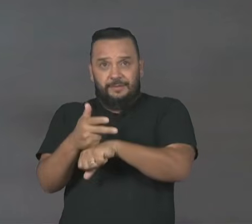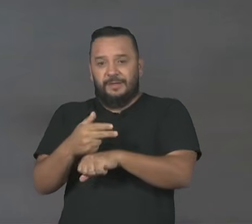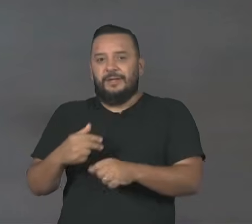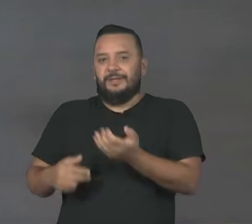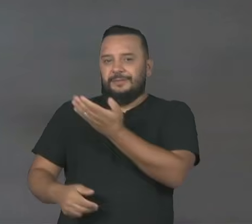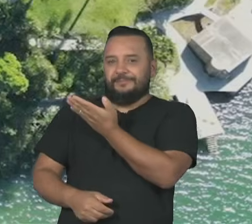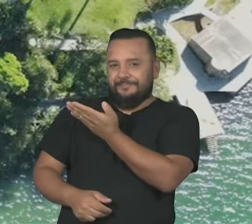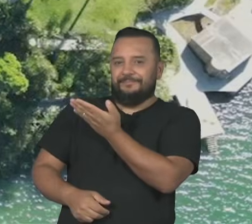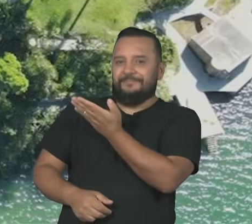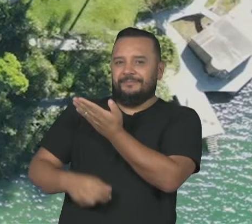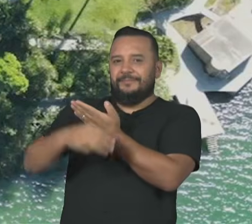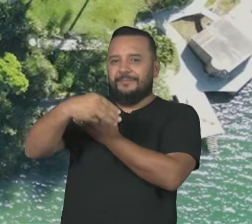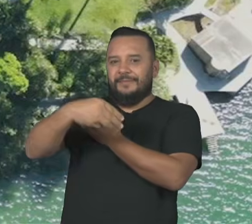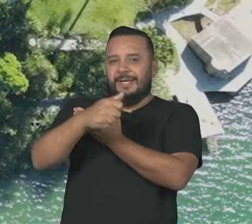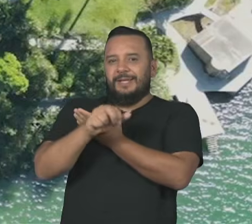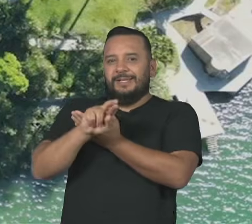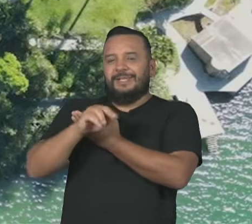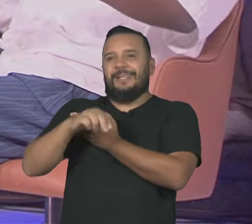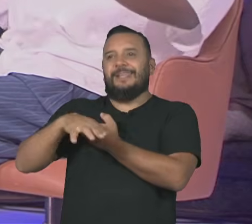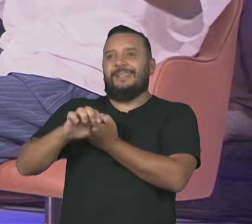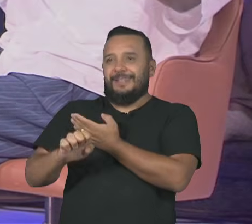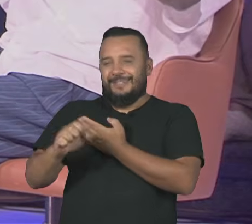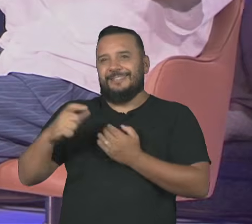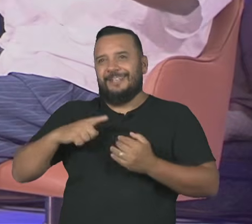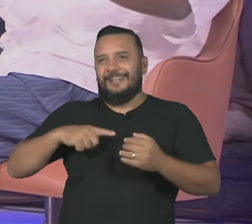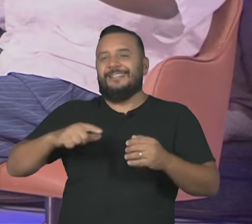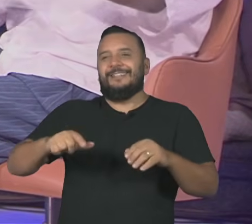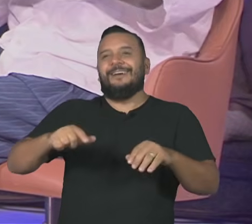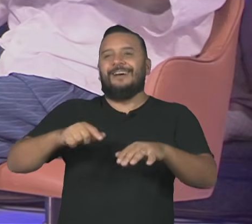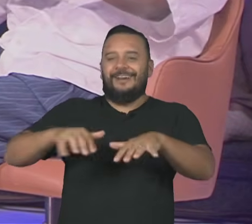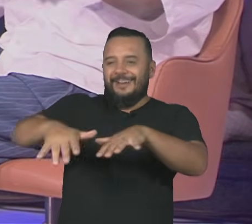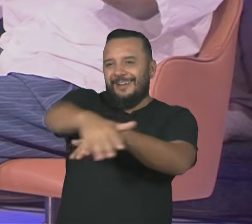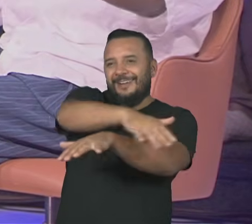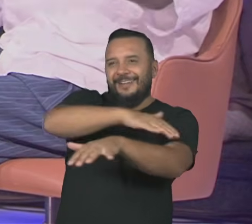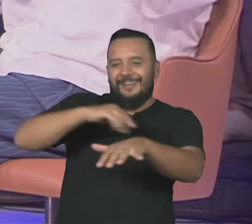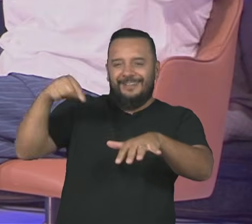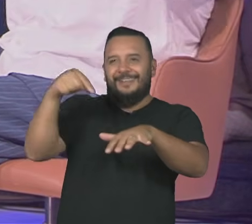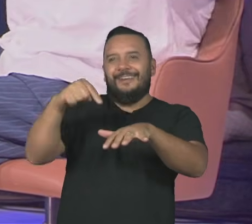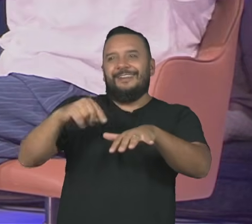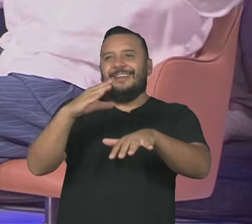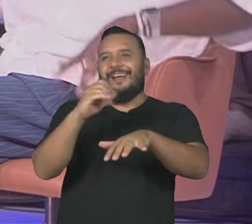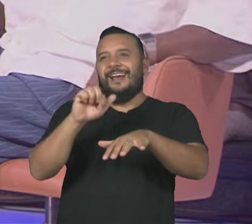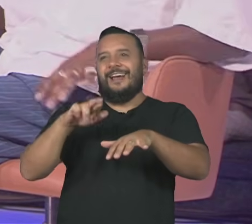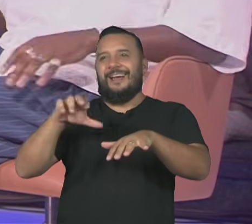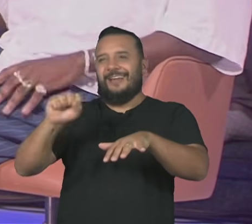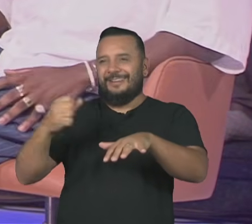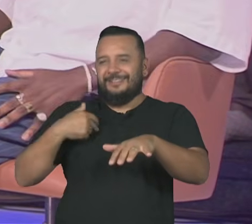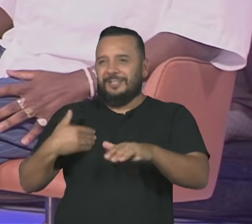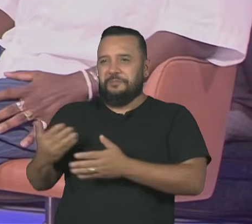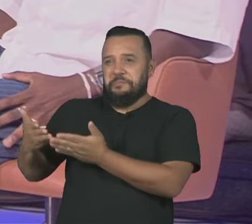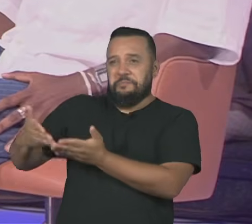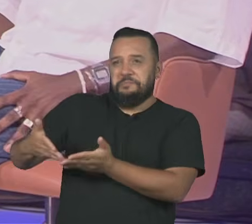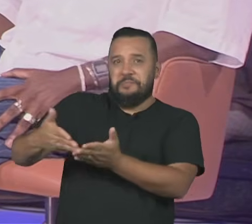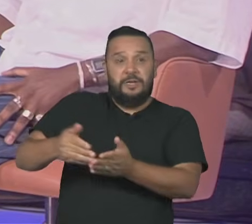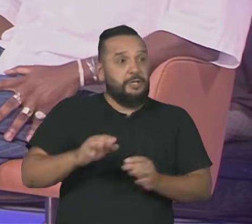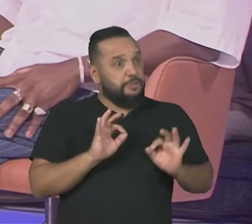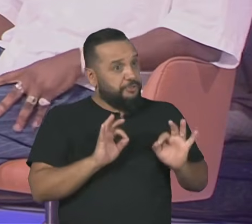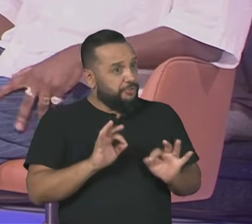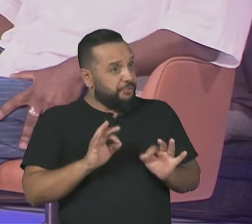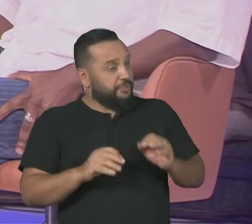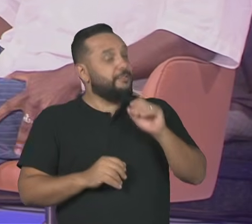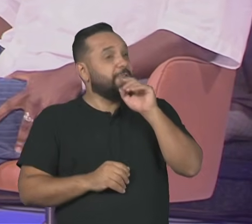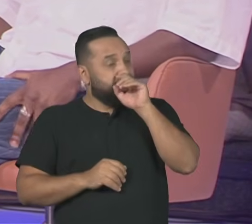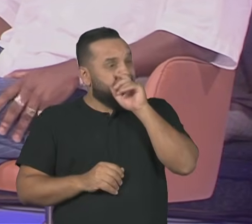de Castro, na Ilha de Caras. Era aquela ilha que a gente tinha que pegar um barco, Que não sei o chique, quê, hein? aquela coisa. Coisa sofisticada, E né, a gente,